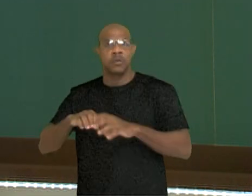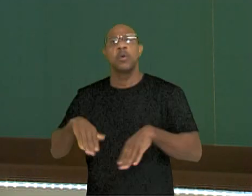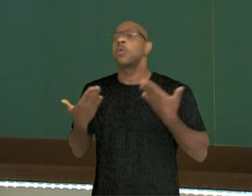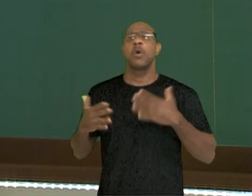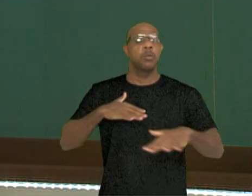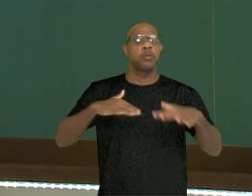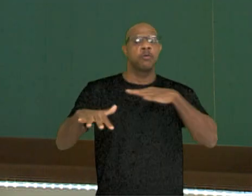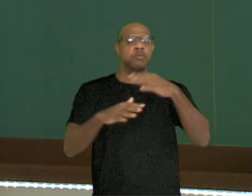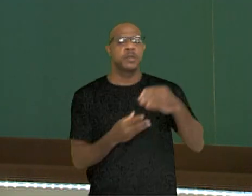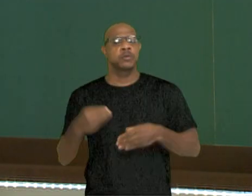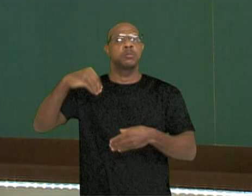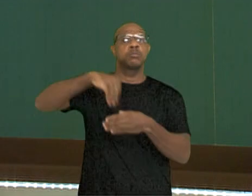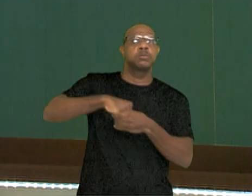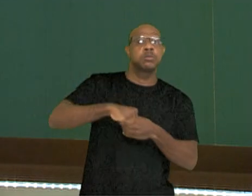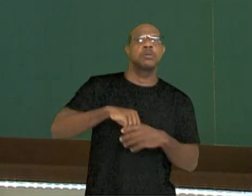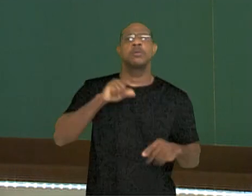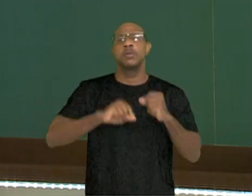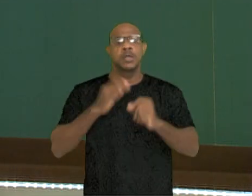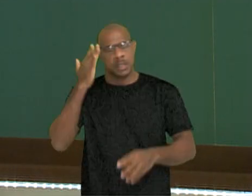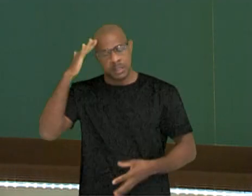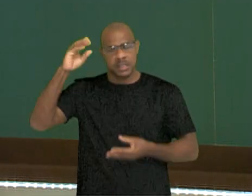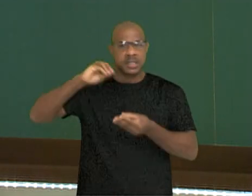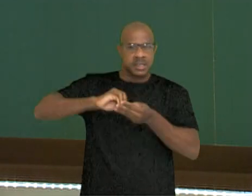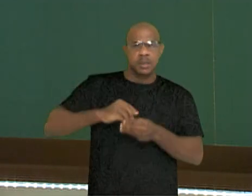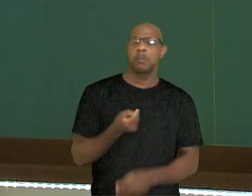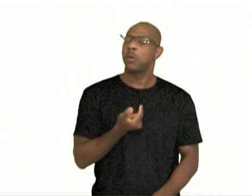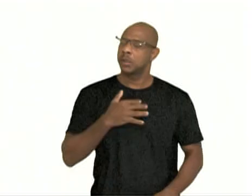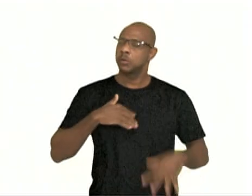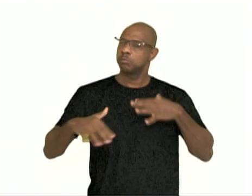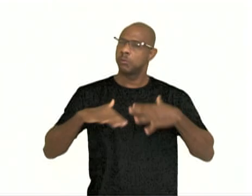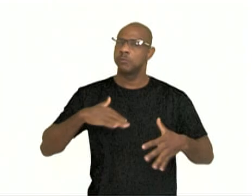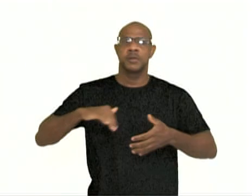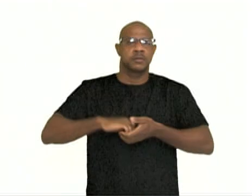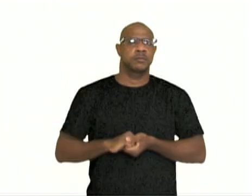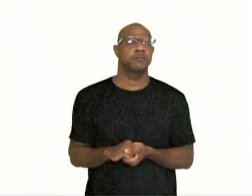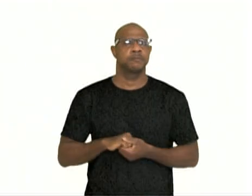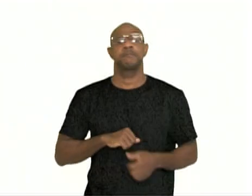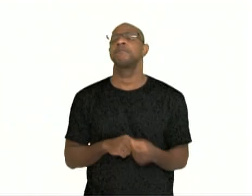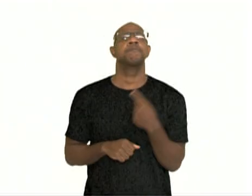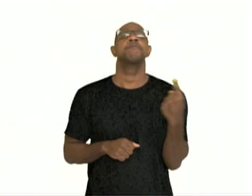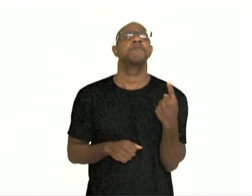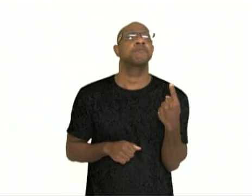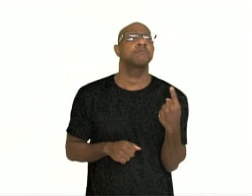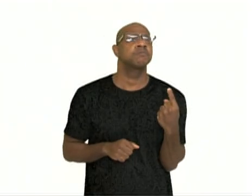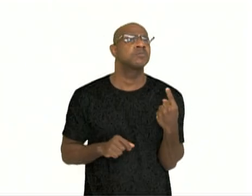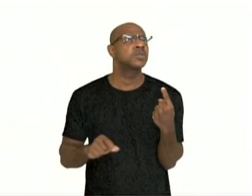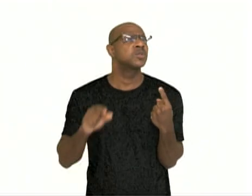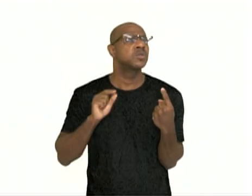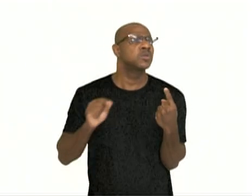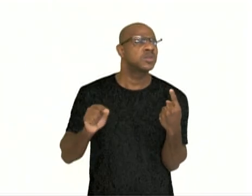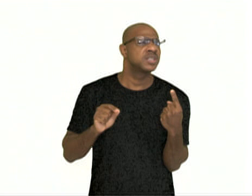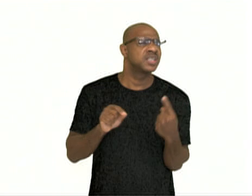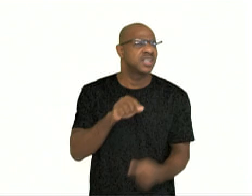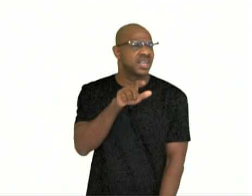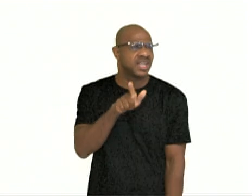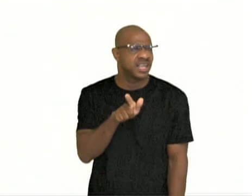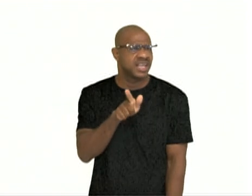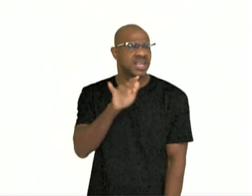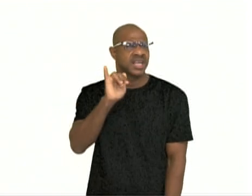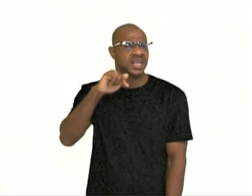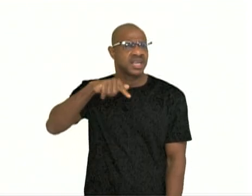estão envolvidos lá? Vamos entender um pouquinho desses movimentos? Primeiro, o que é a ginga? Você já